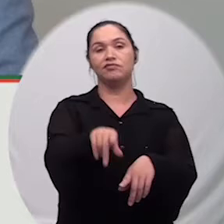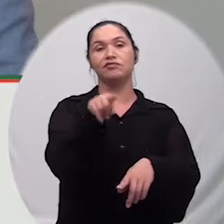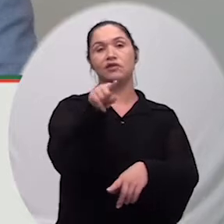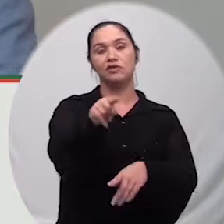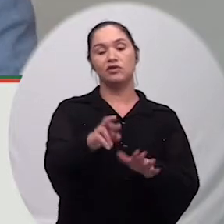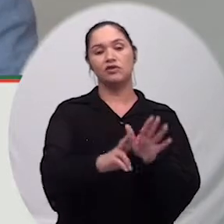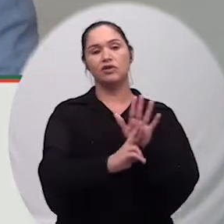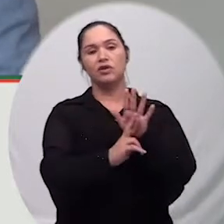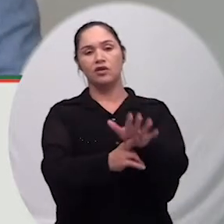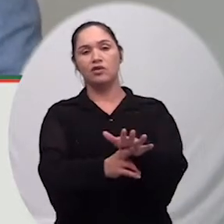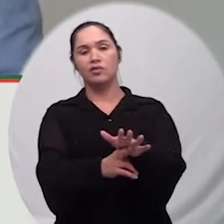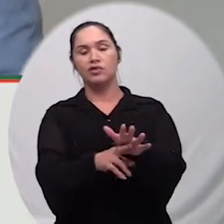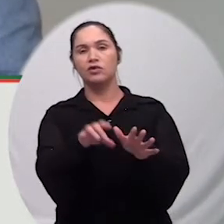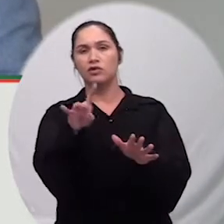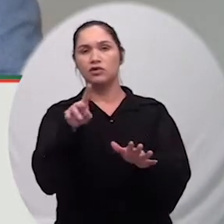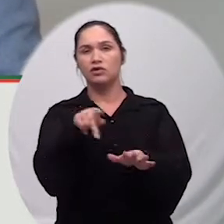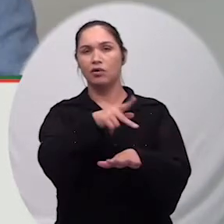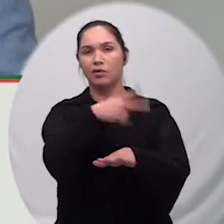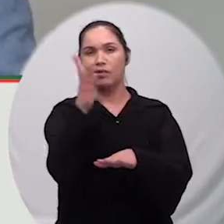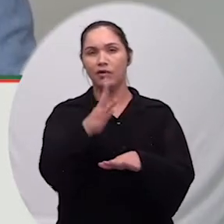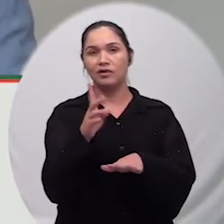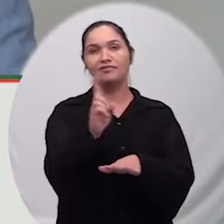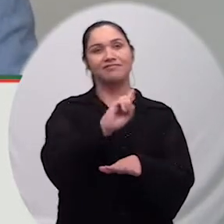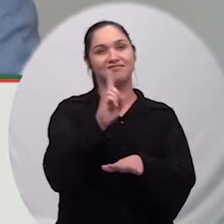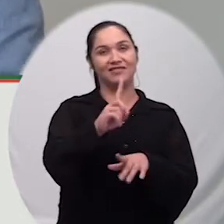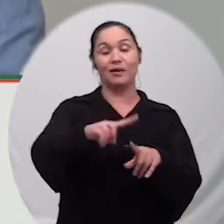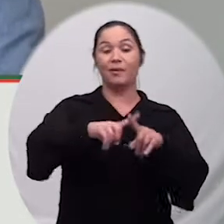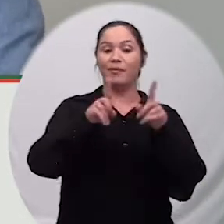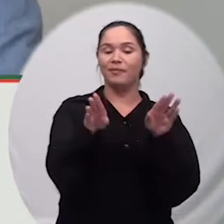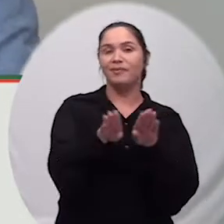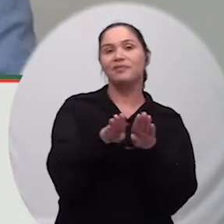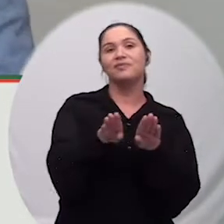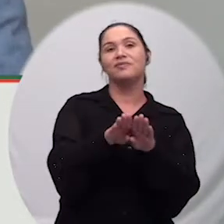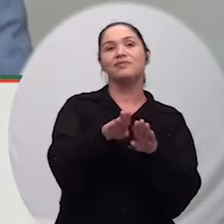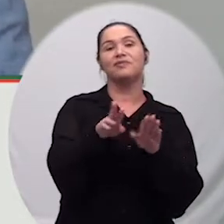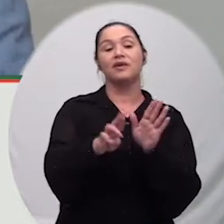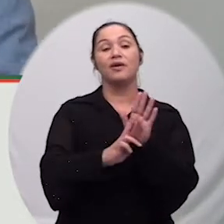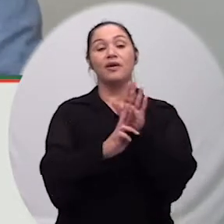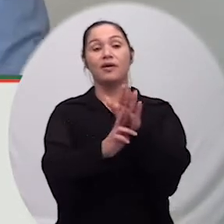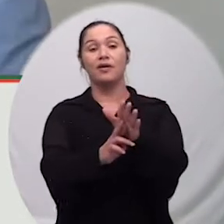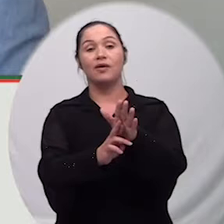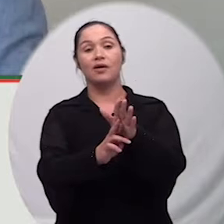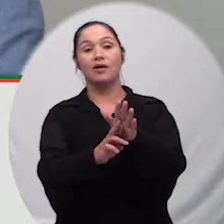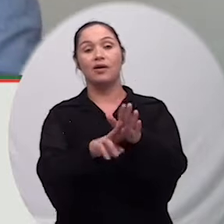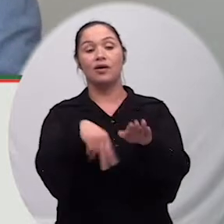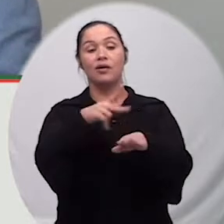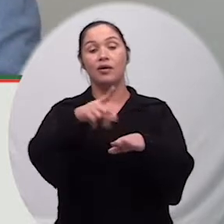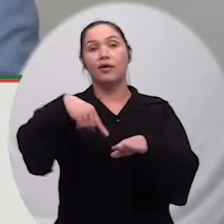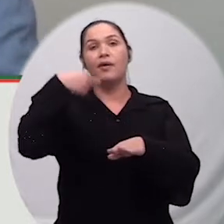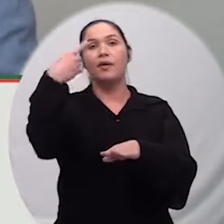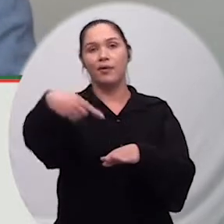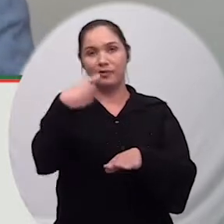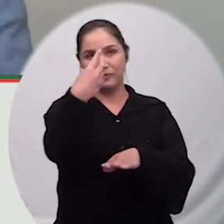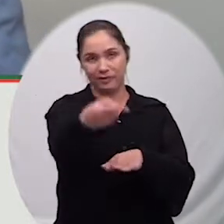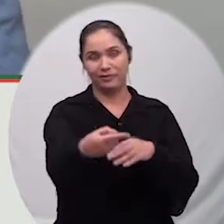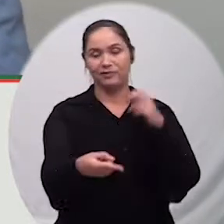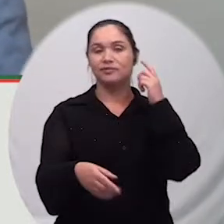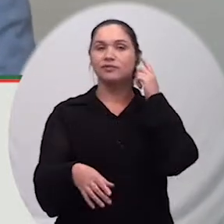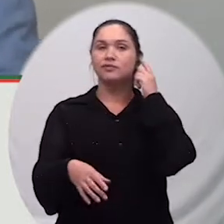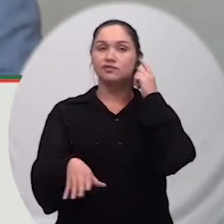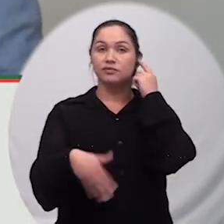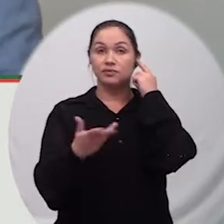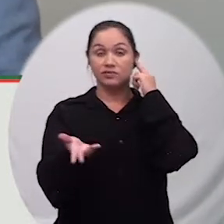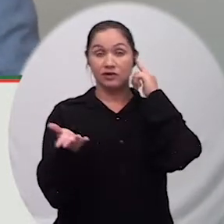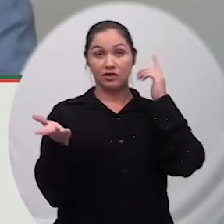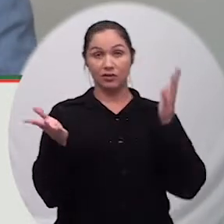só no Brasil, você representa de forma internacional. Receba os nossos cumprimentos, receba os nossos agradecimentos,